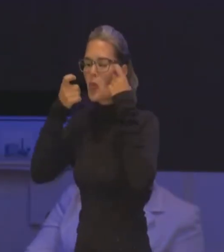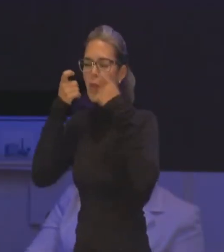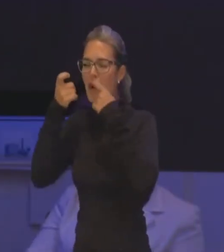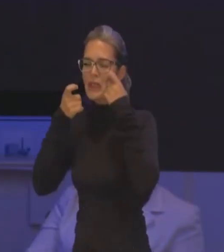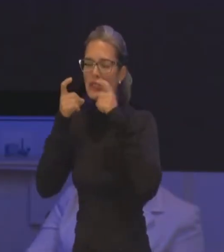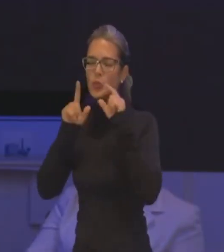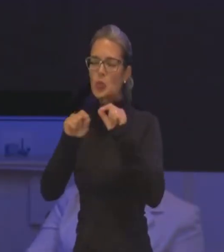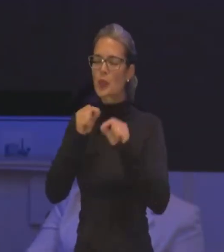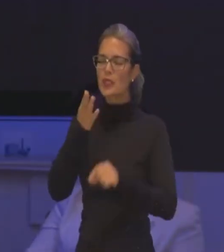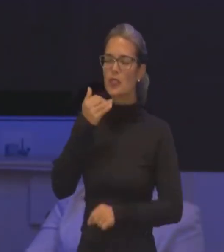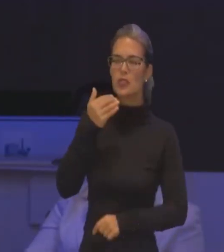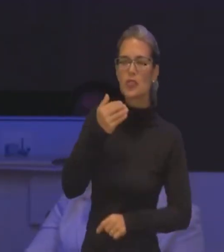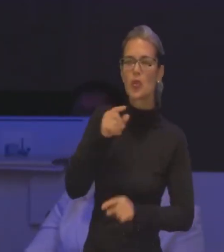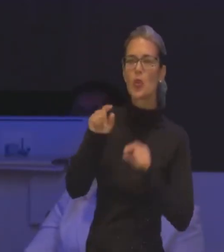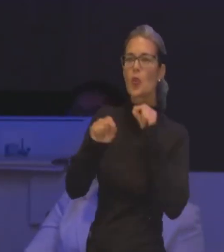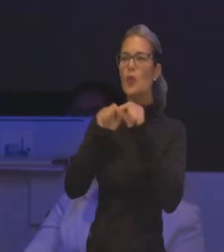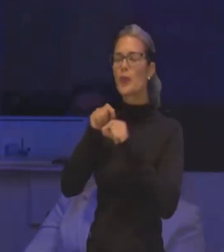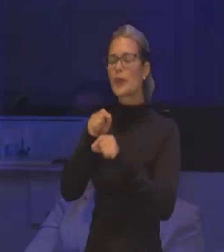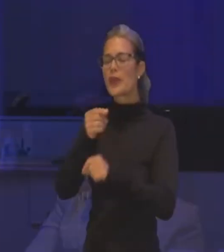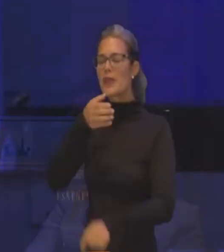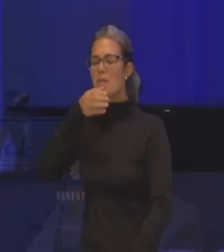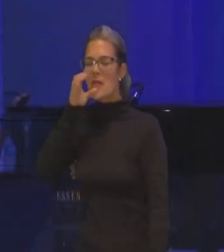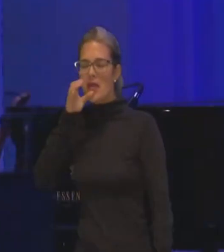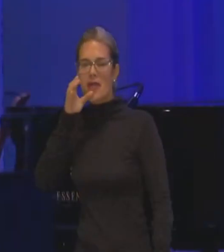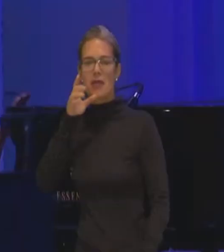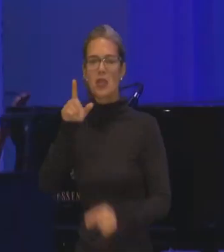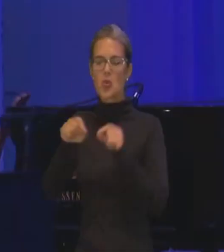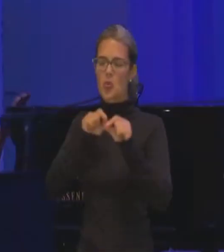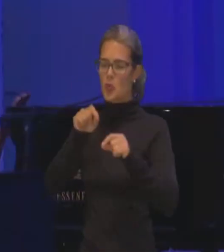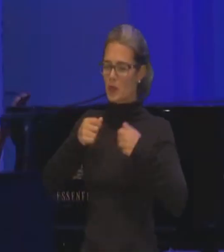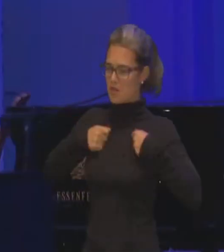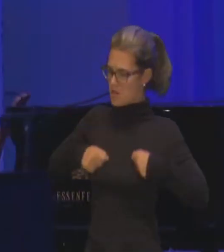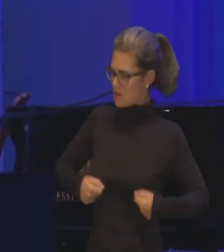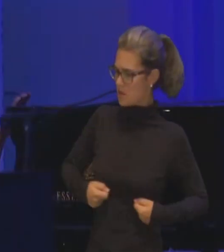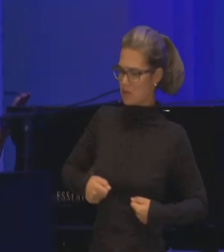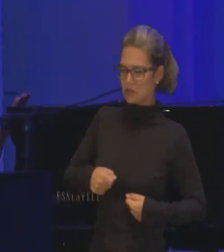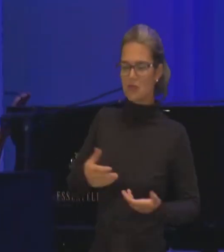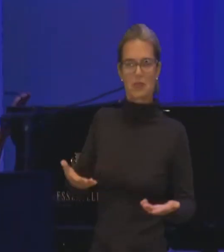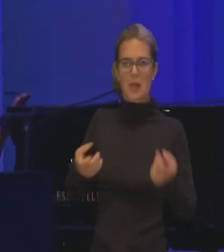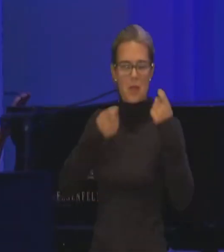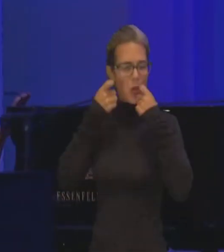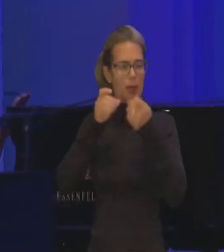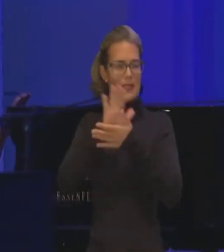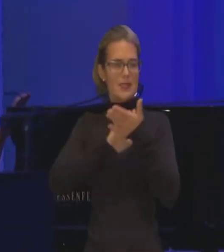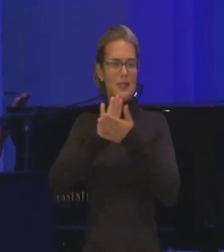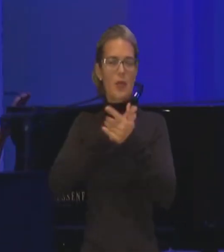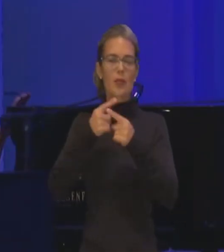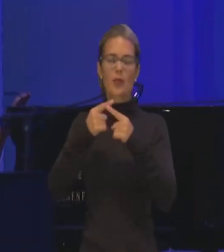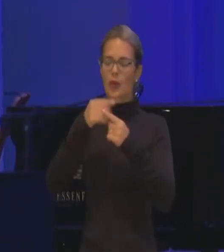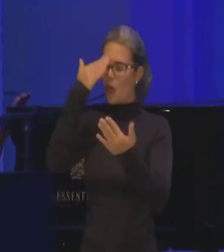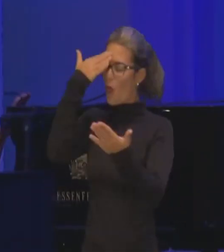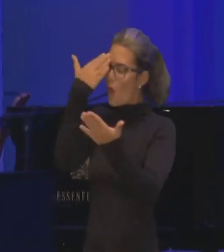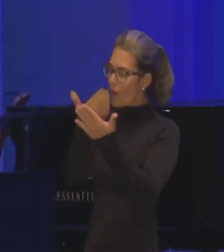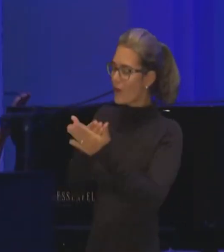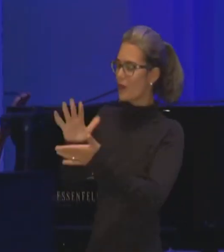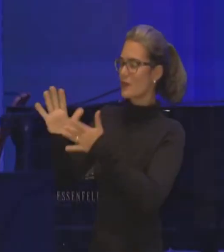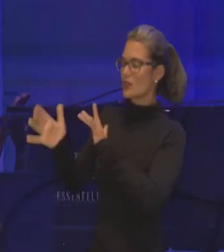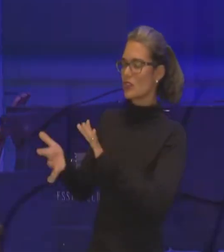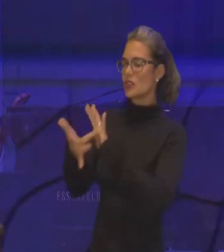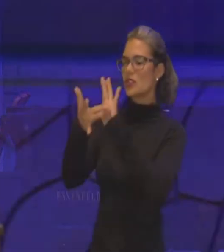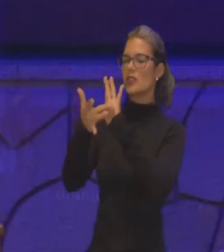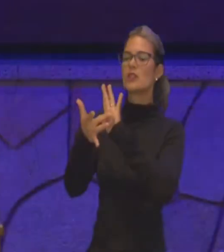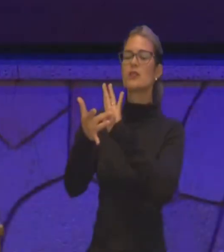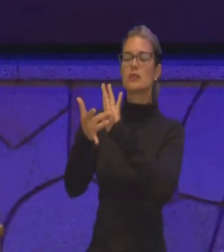comer, de beber ou de vestir, porque elas tinham a confiança de que